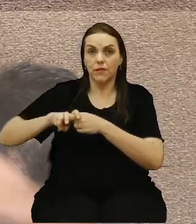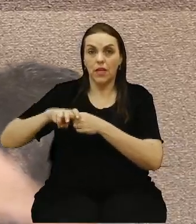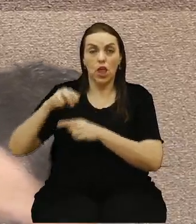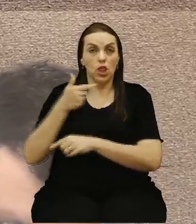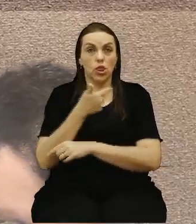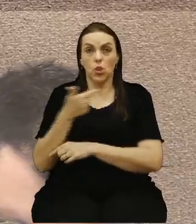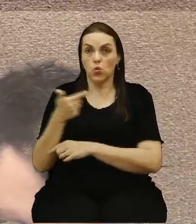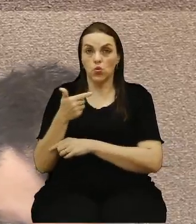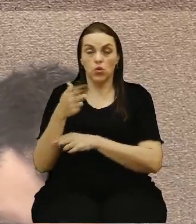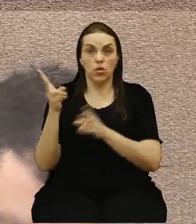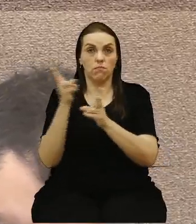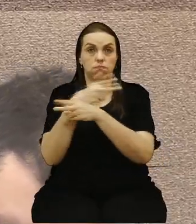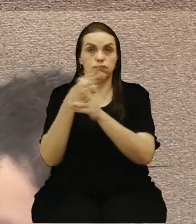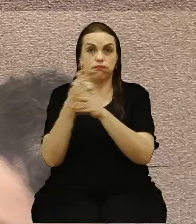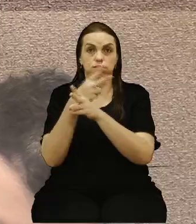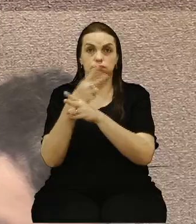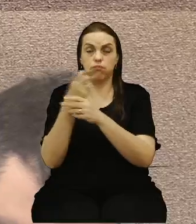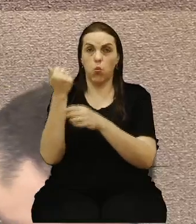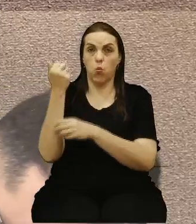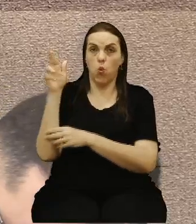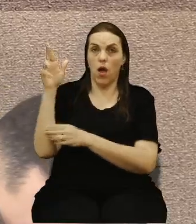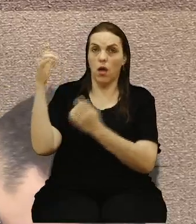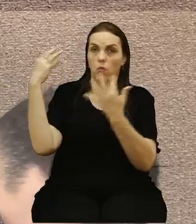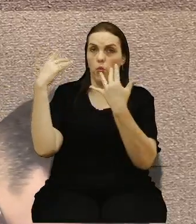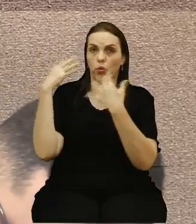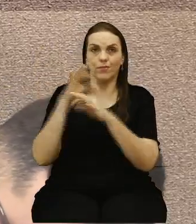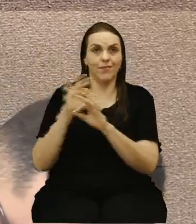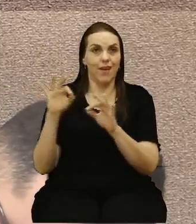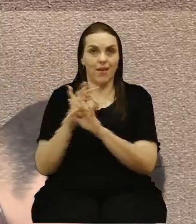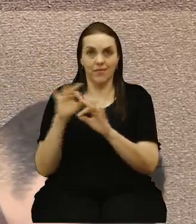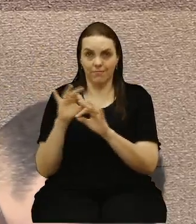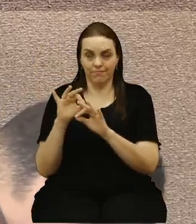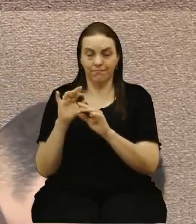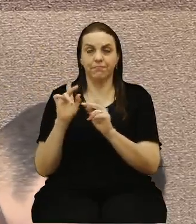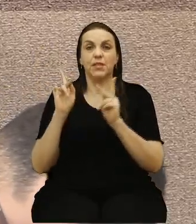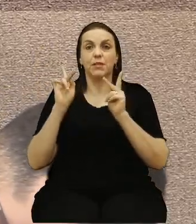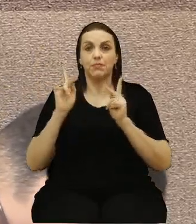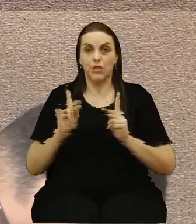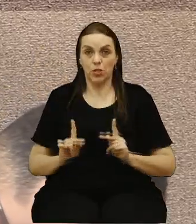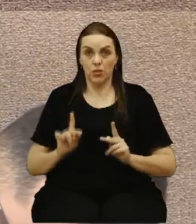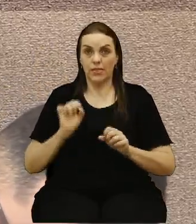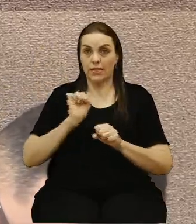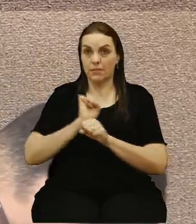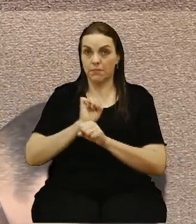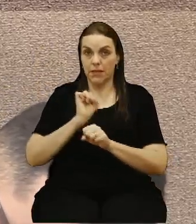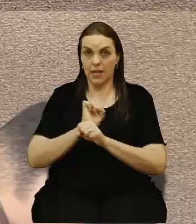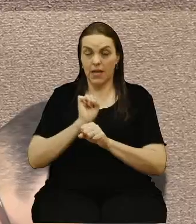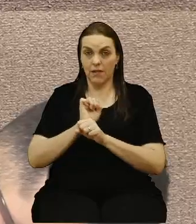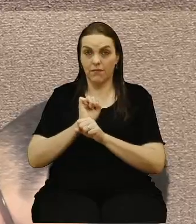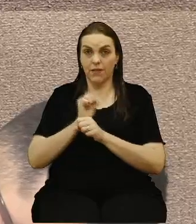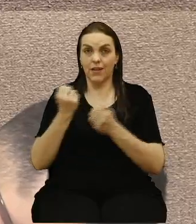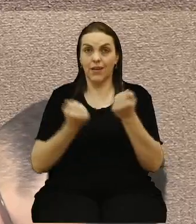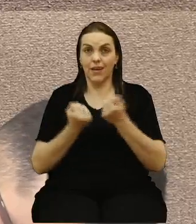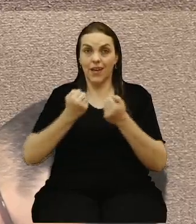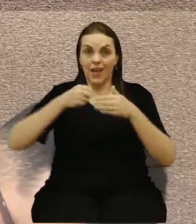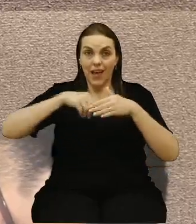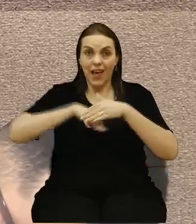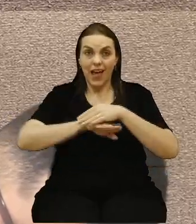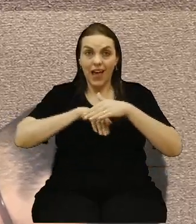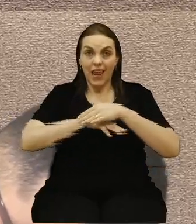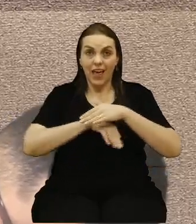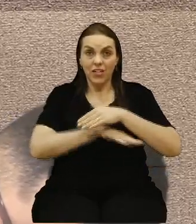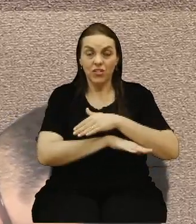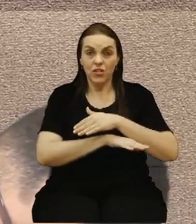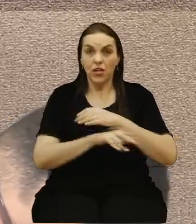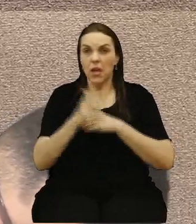nenhuma ventilação. O restante das pessoas aguardavam na garagem, que foi feita uma espécie de sala